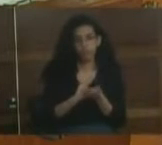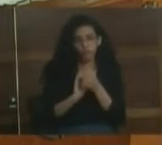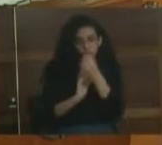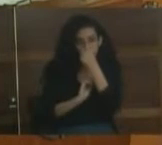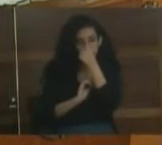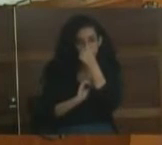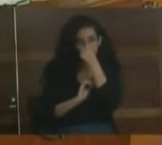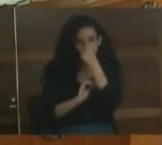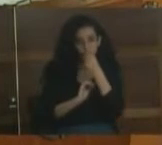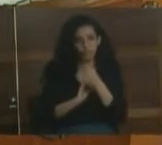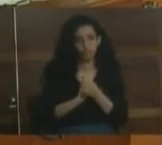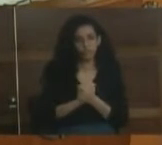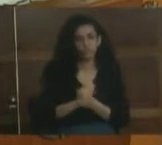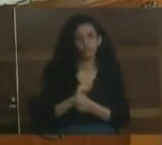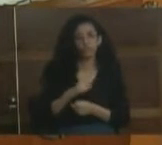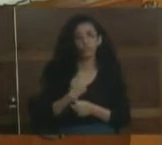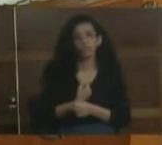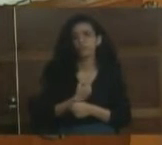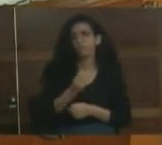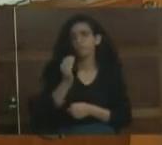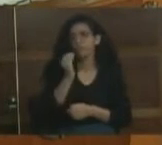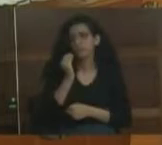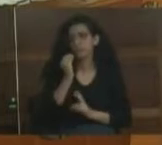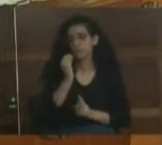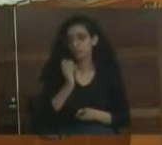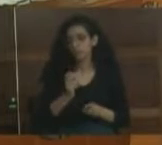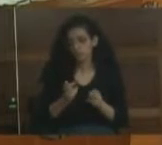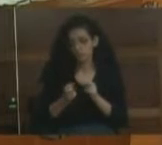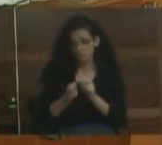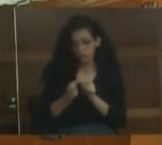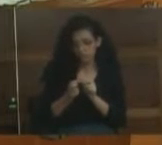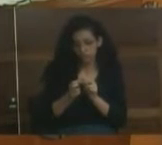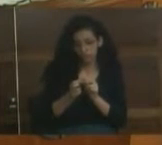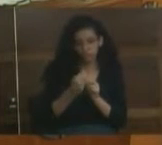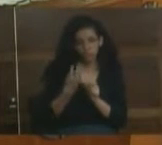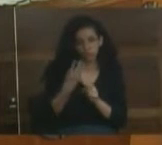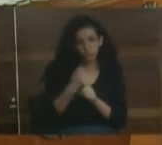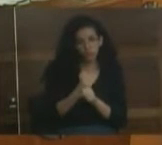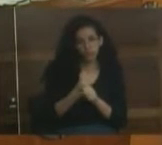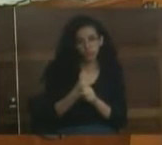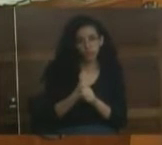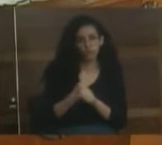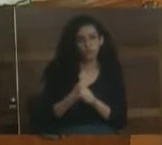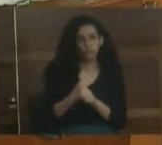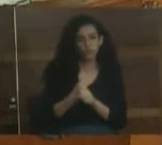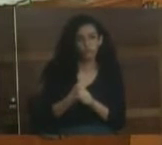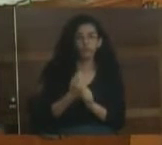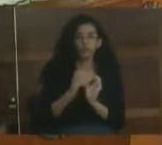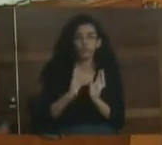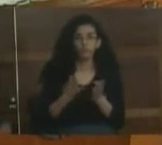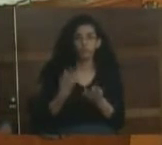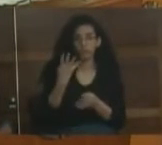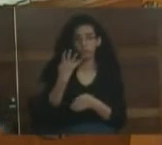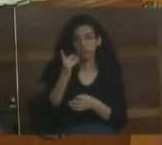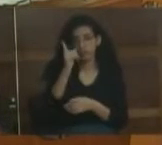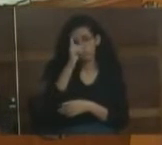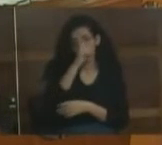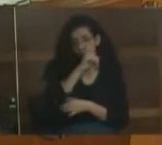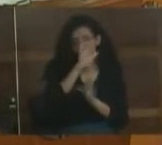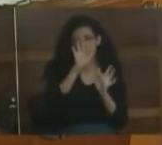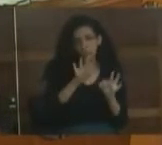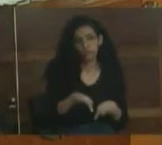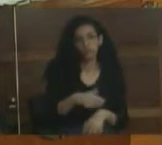isso a controladoria tem tentado nesses últimos três anos então nesse quarto ano que é um ano muito difícil é um ano de